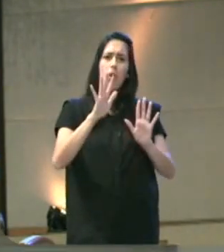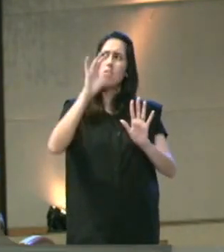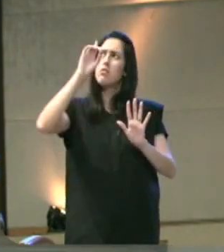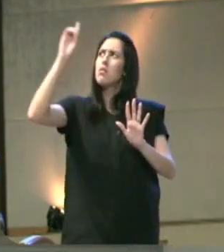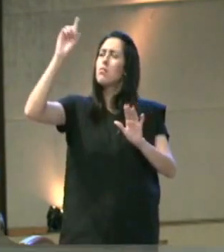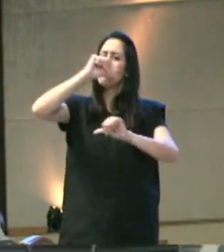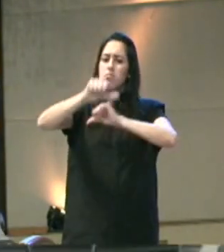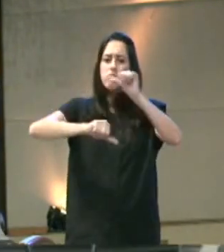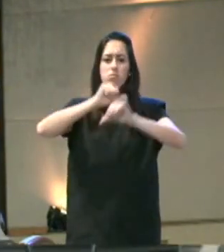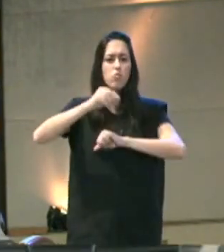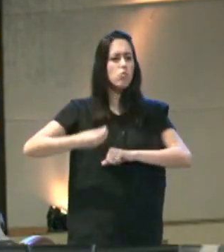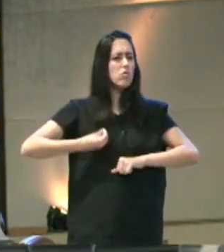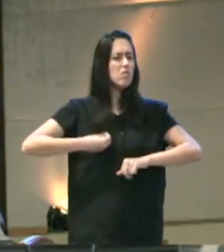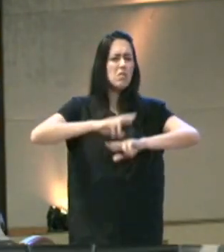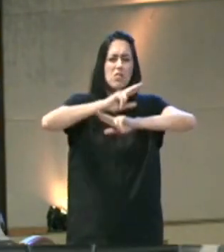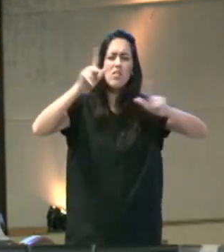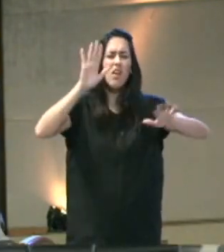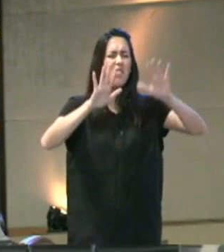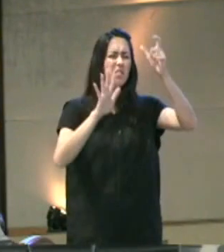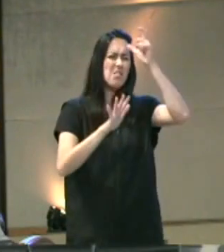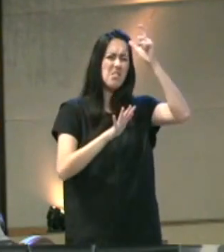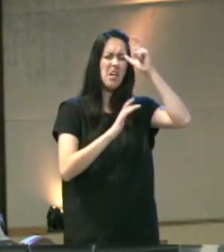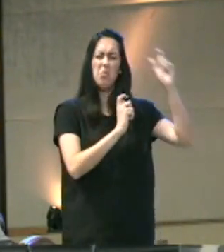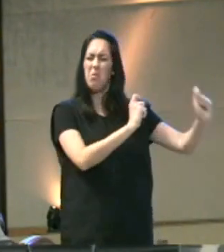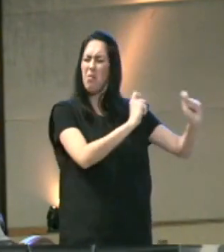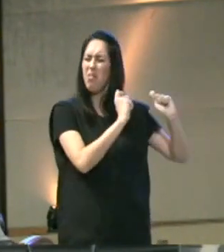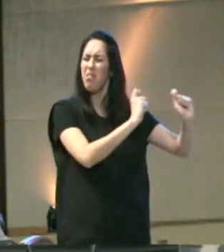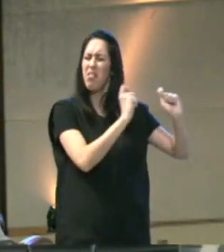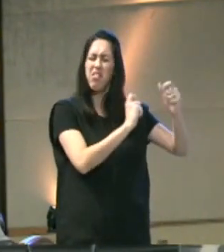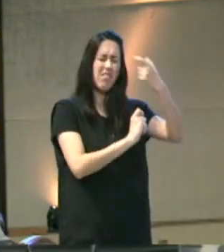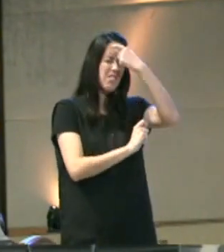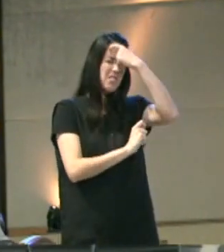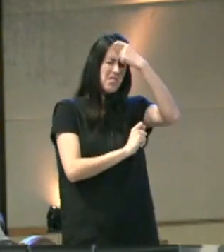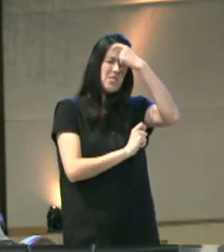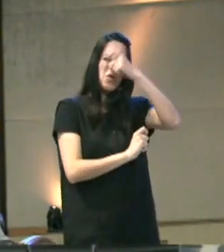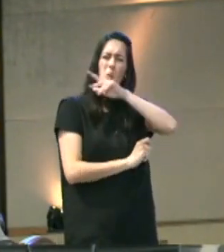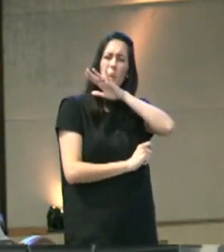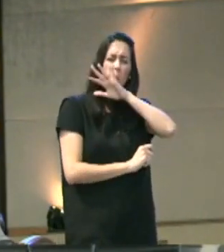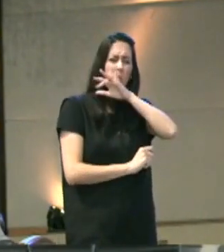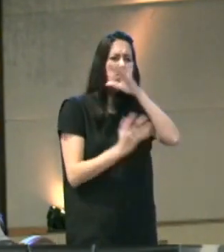esses argumentos diabólicos e levou à presença do Senhor.